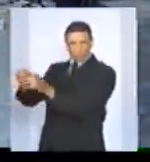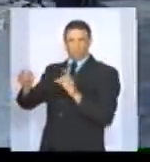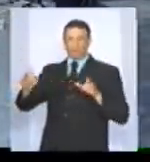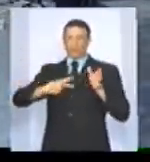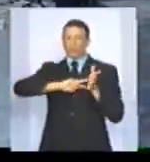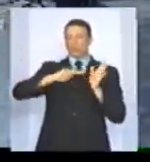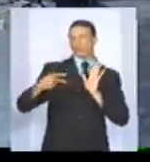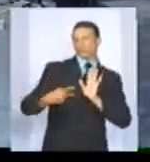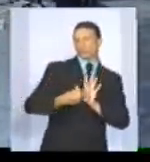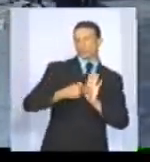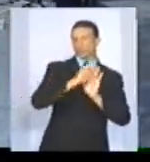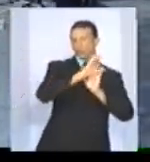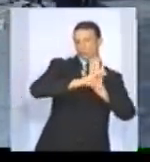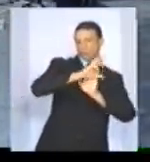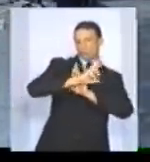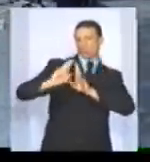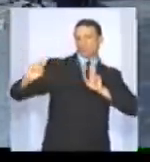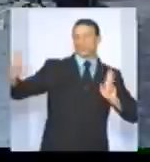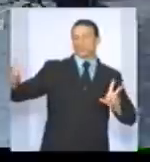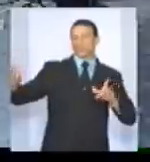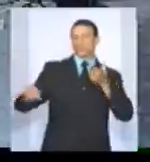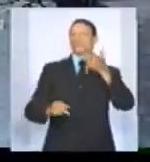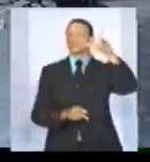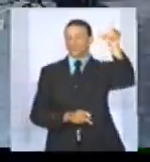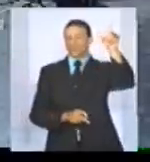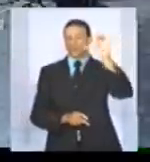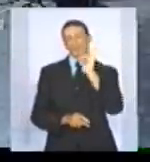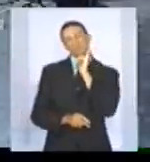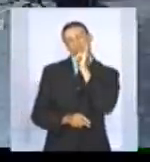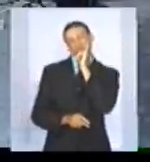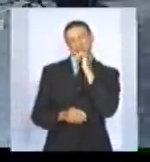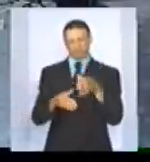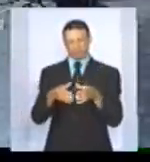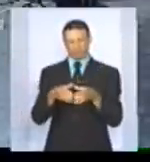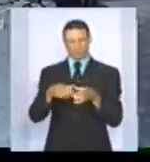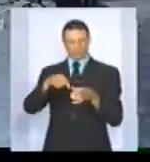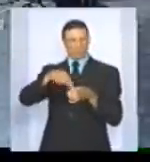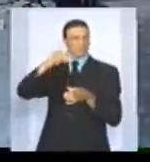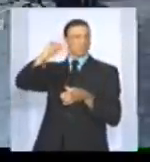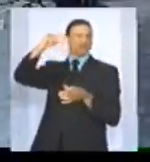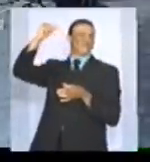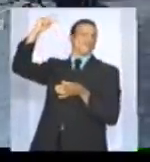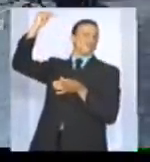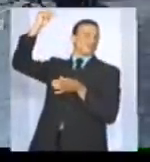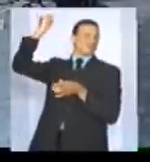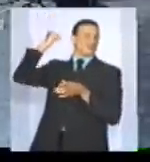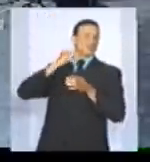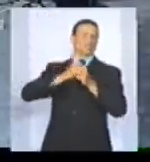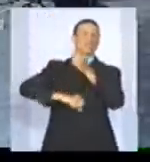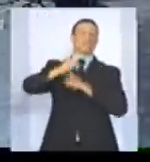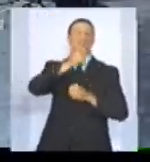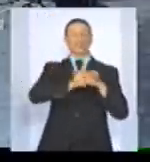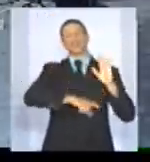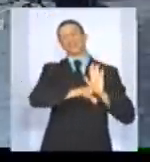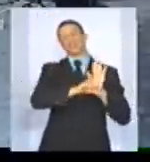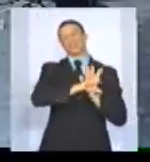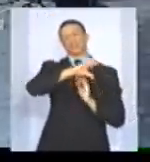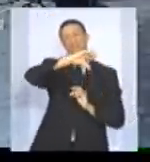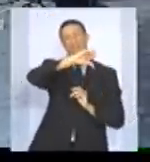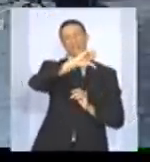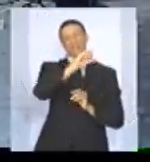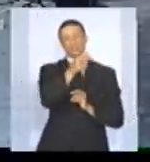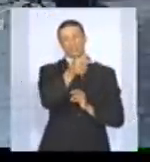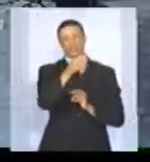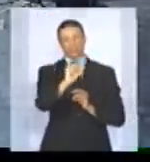nomenclatura, qualificação jurídica de SEAC. Ou seja, o SEAC já existia desde a edição da Lei 9.472 de